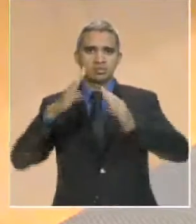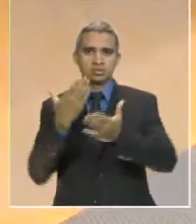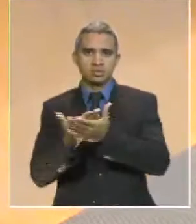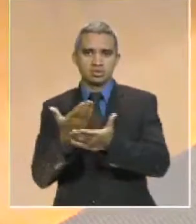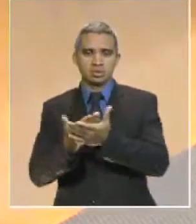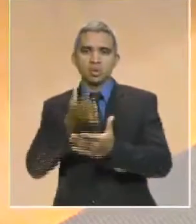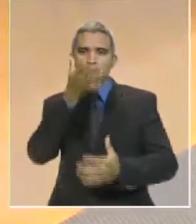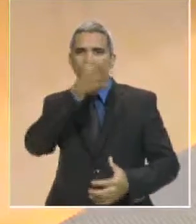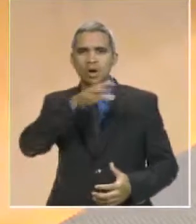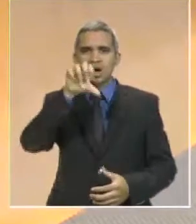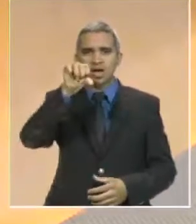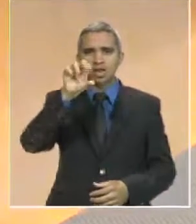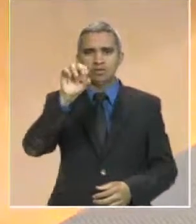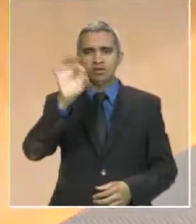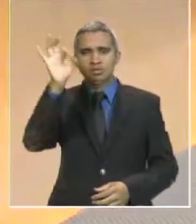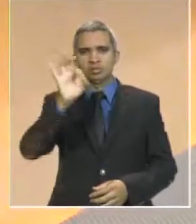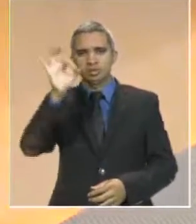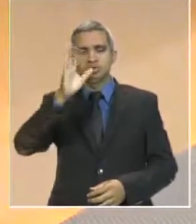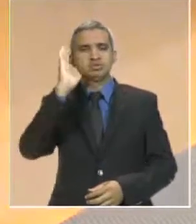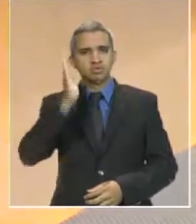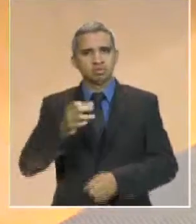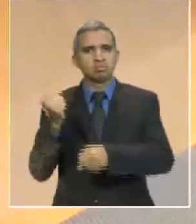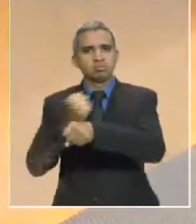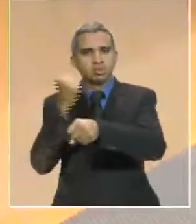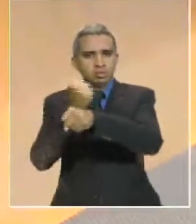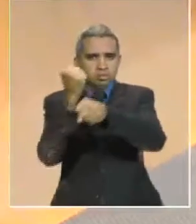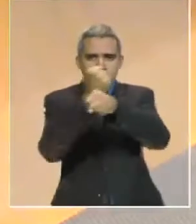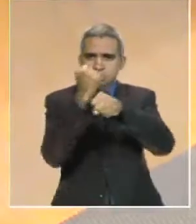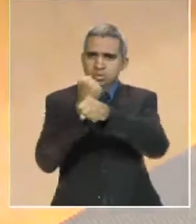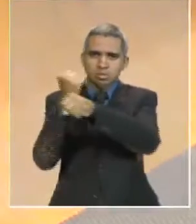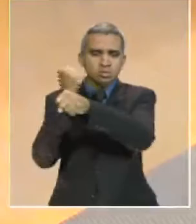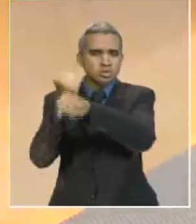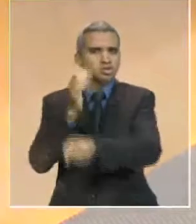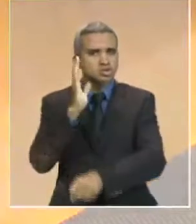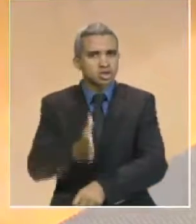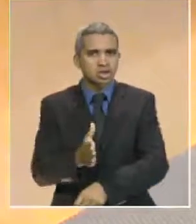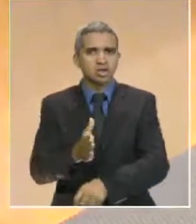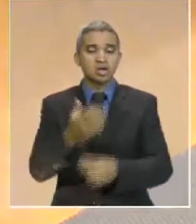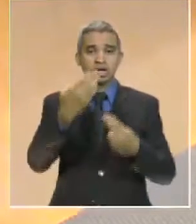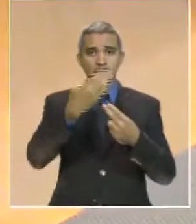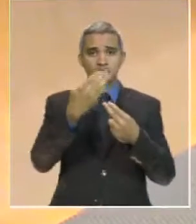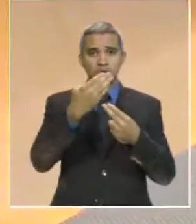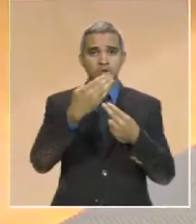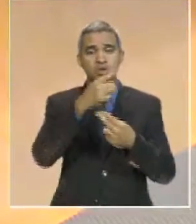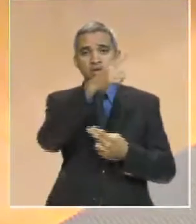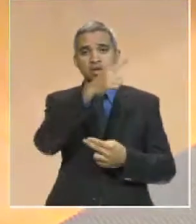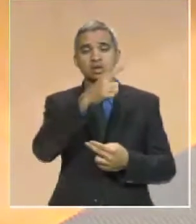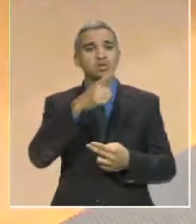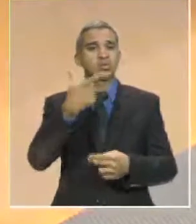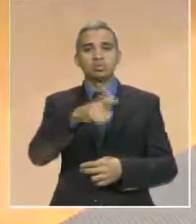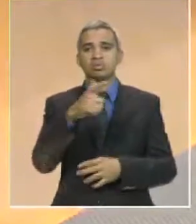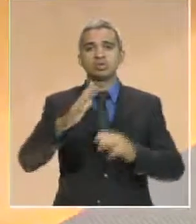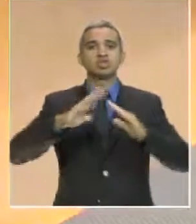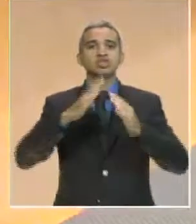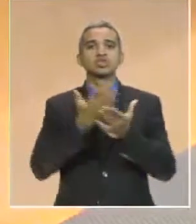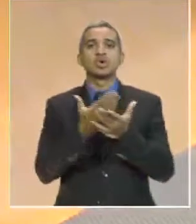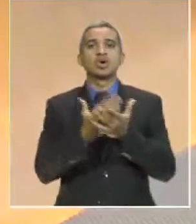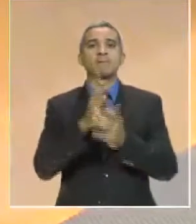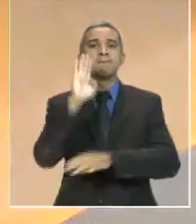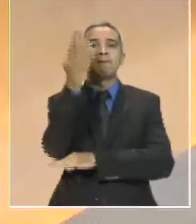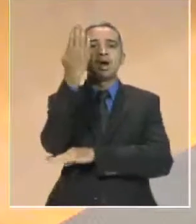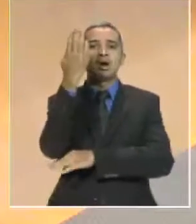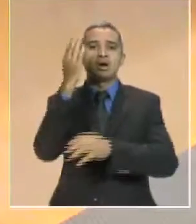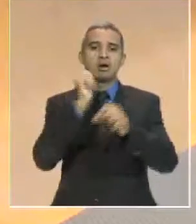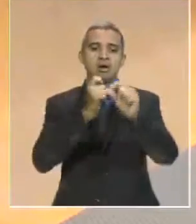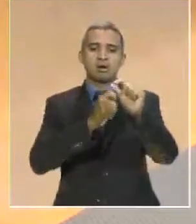delas já receberam algum tipo de melhoria. Em Timon não existe uma escola de taipa, e que muitas foram entregues nessa gestão,